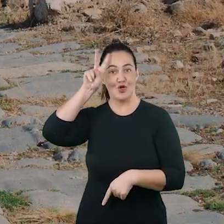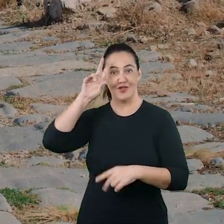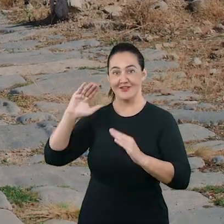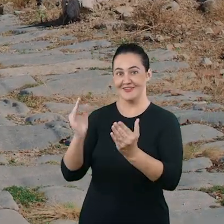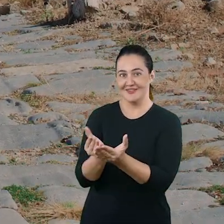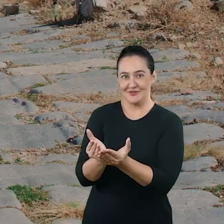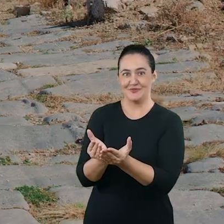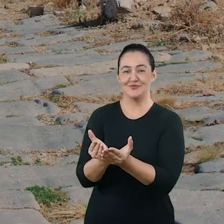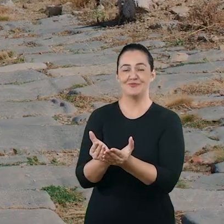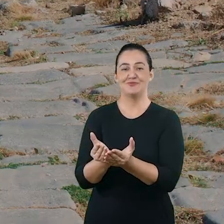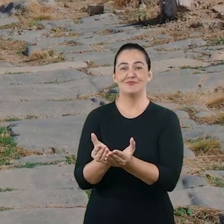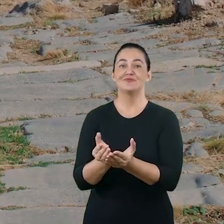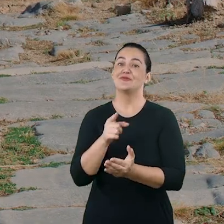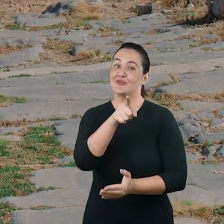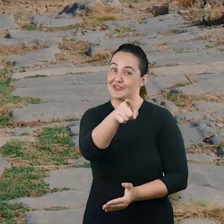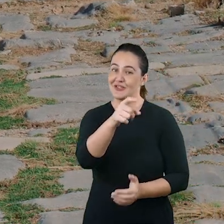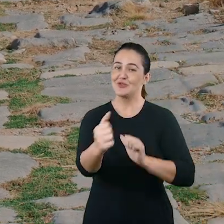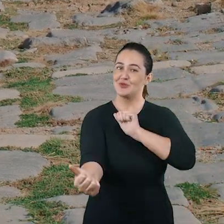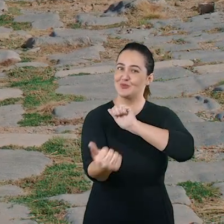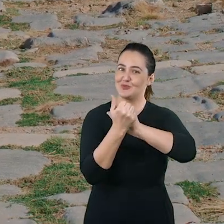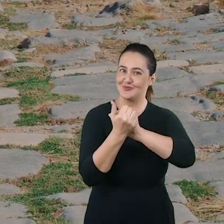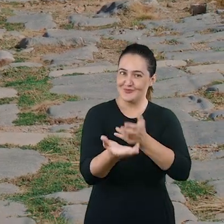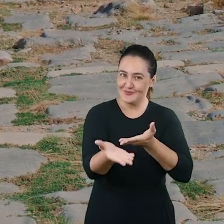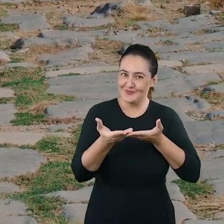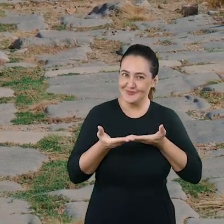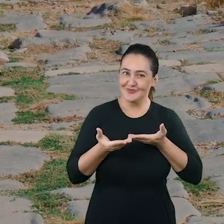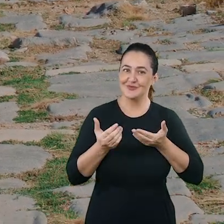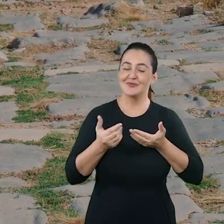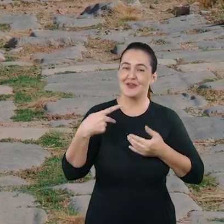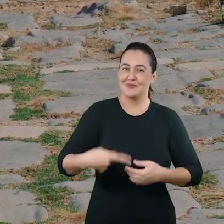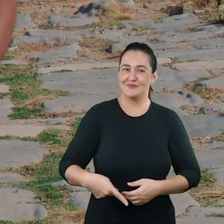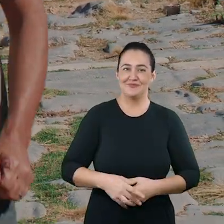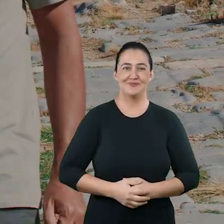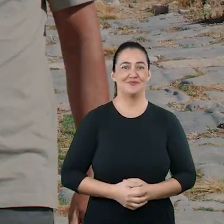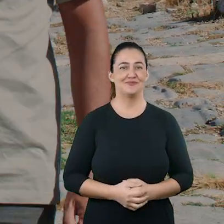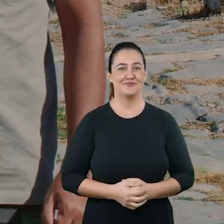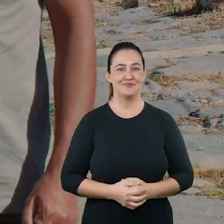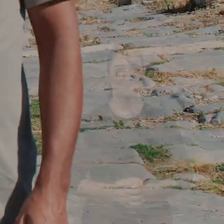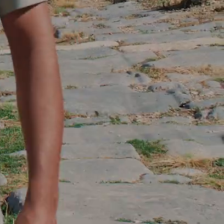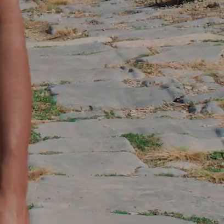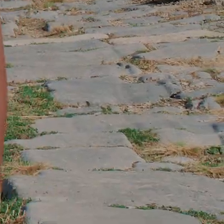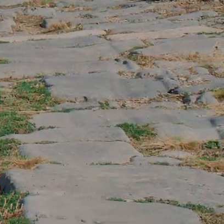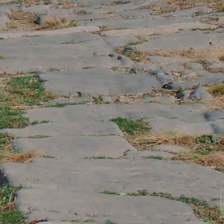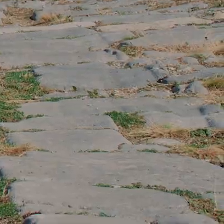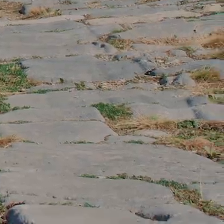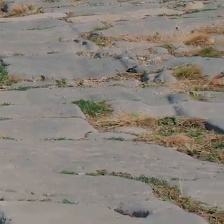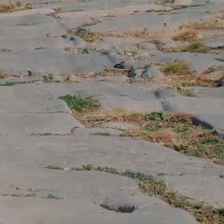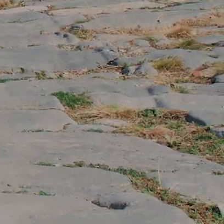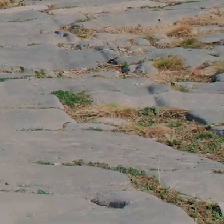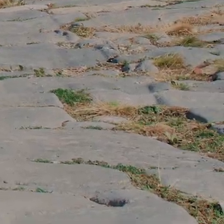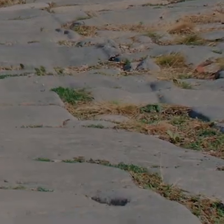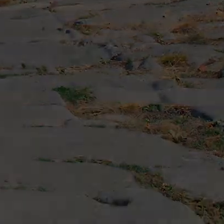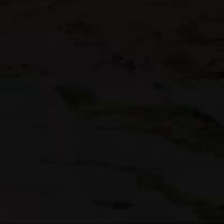a história do cristianismo. E você é o meu companheiro nessa jornada.